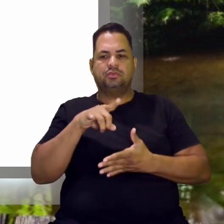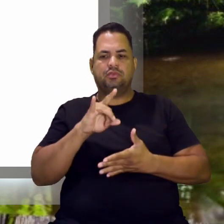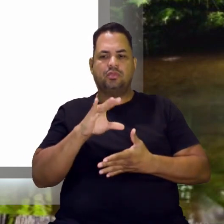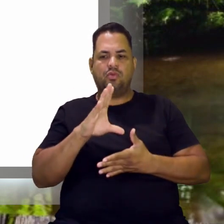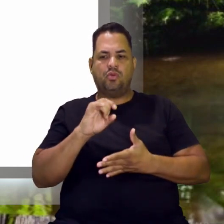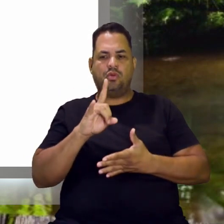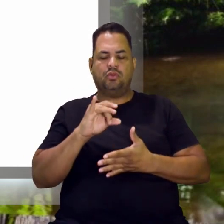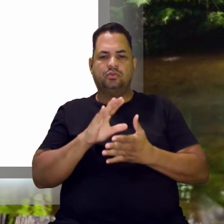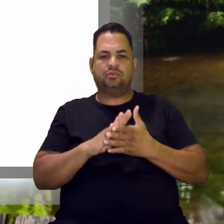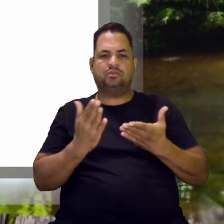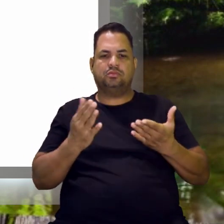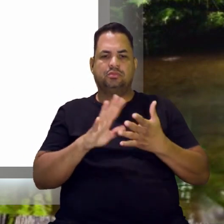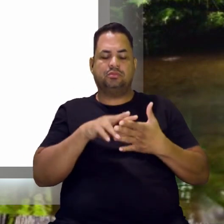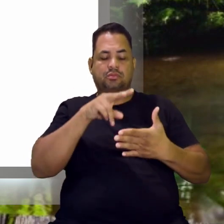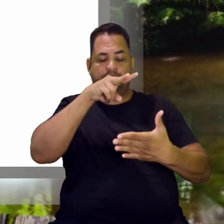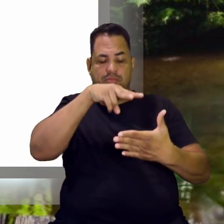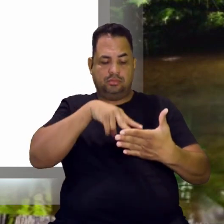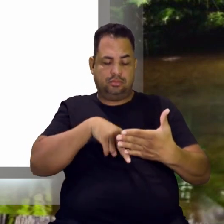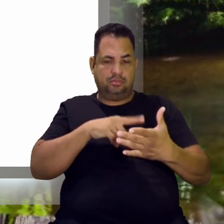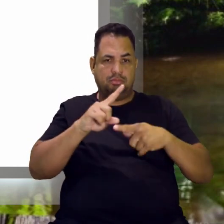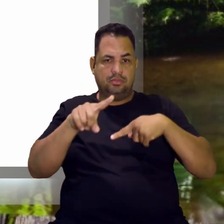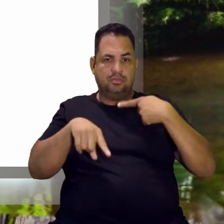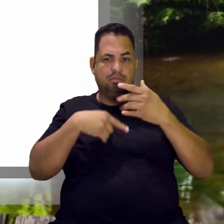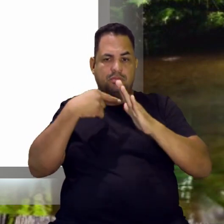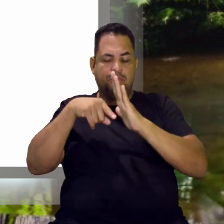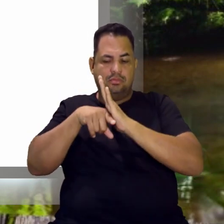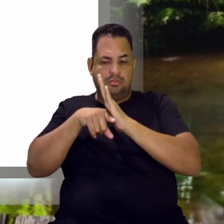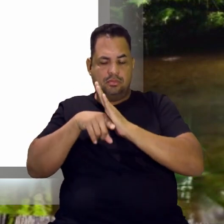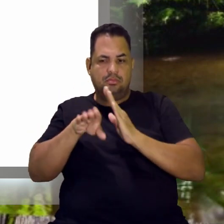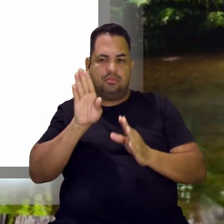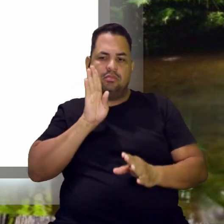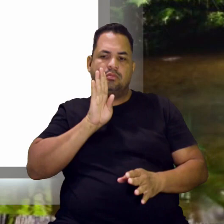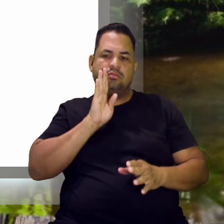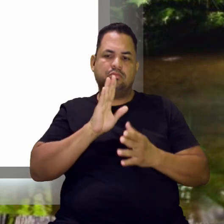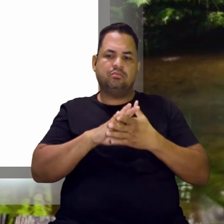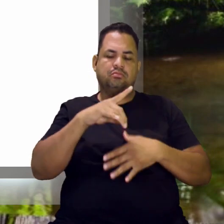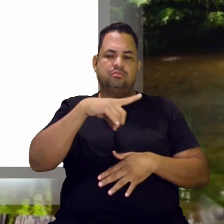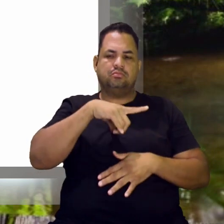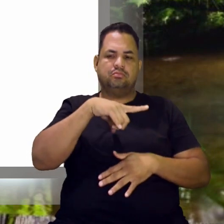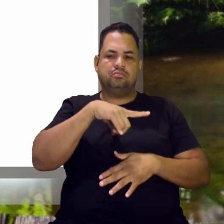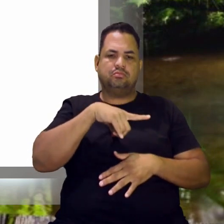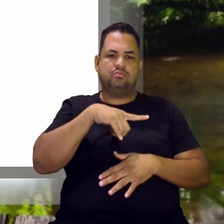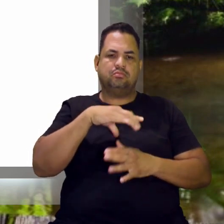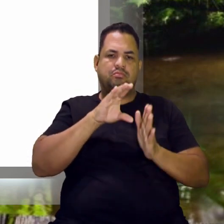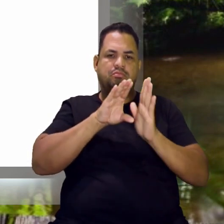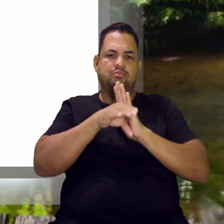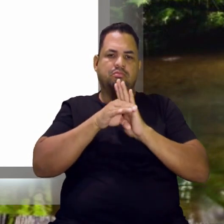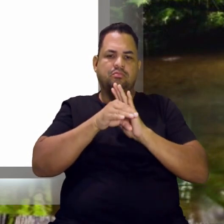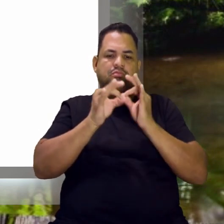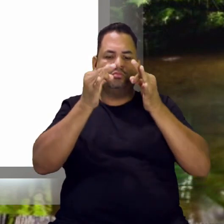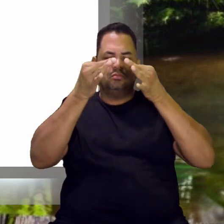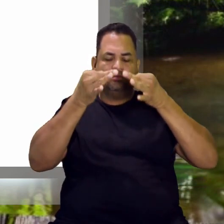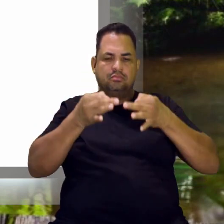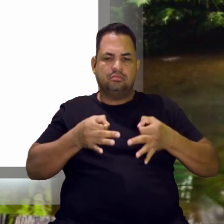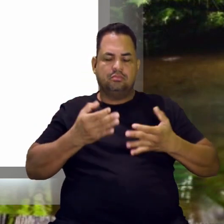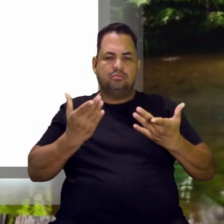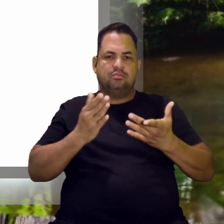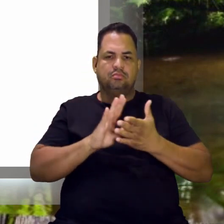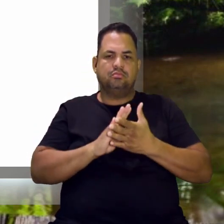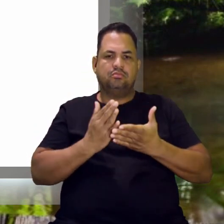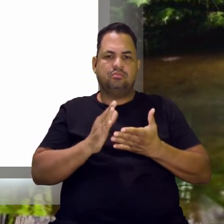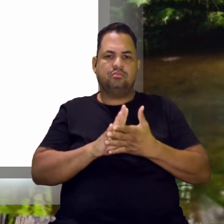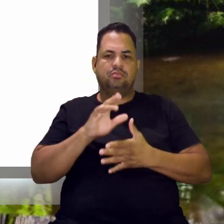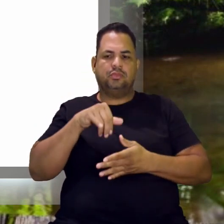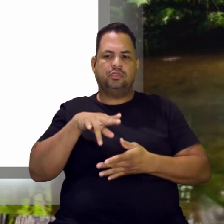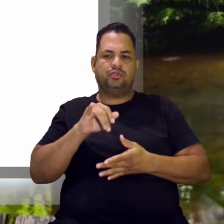importante você dar uma lida depois, uma pesquisada bem bacana para você ter um conceito bem definido sobre a questão do